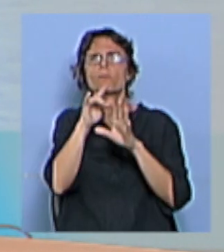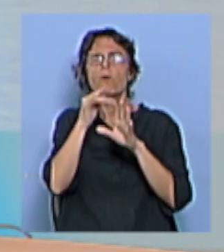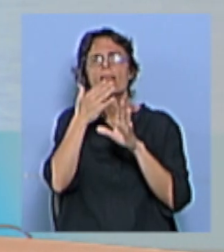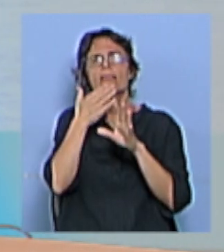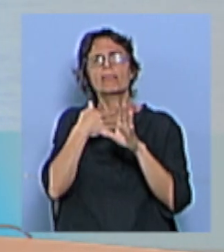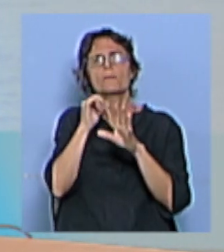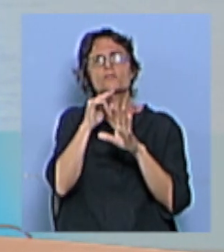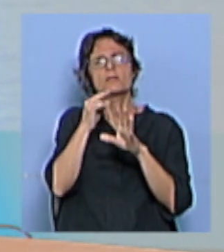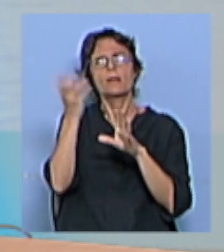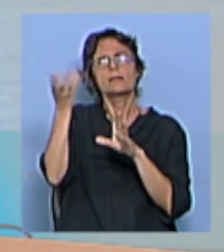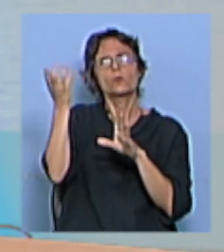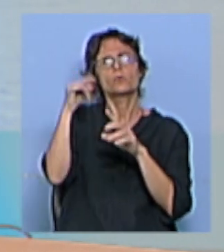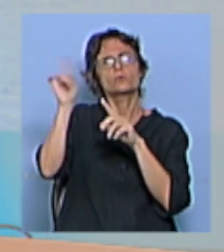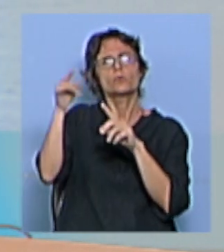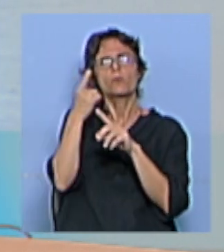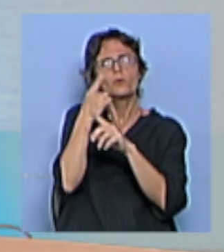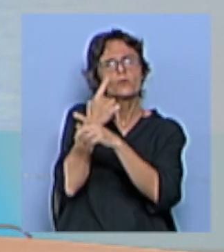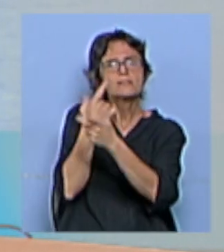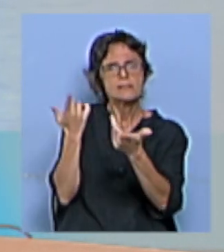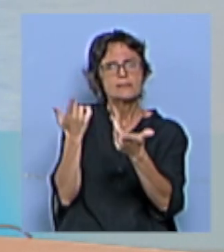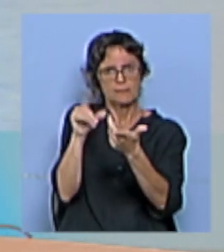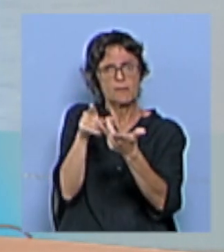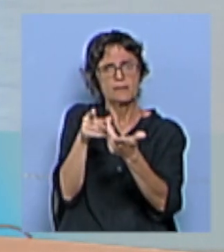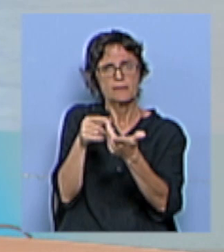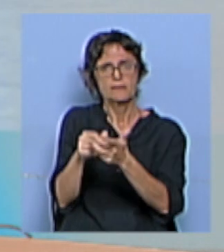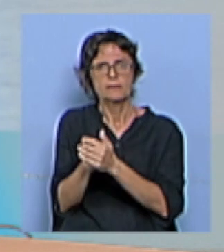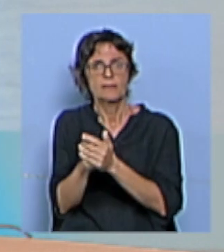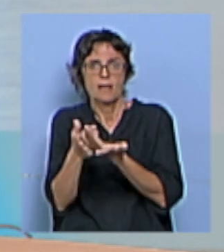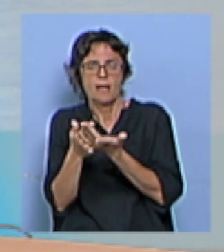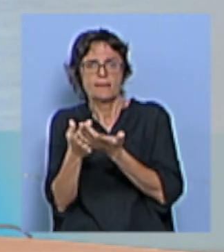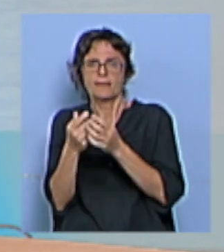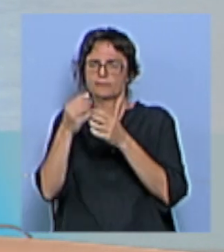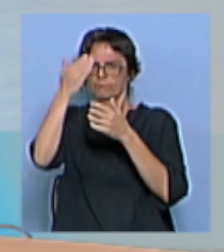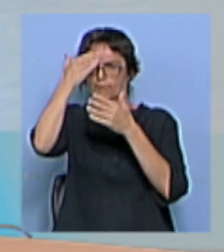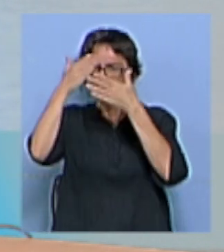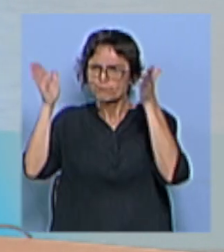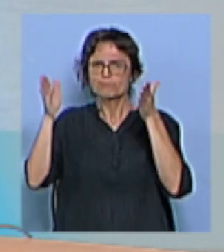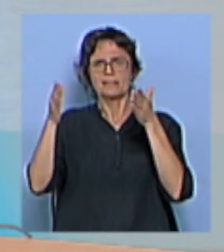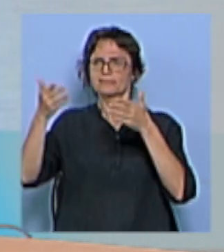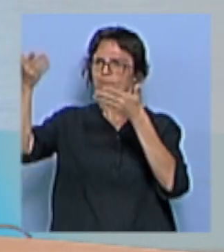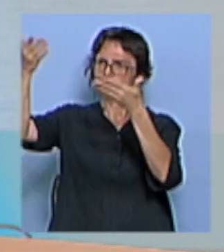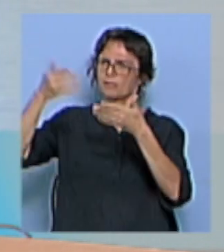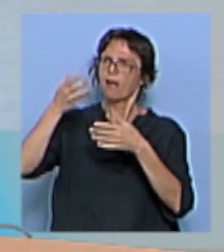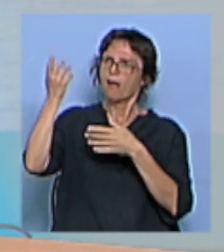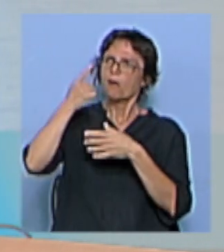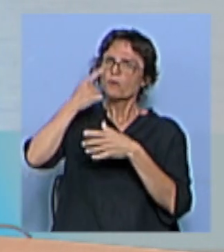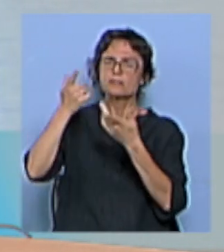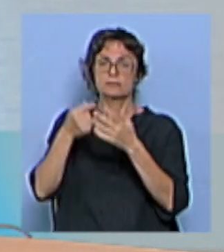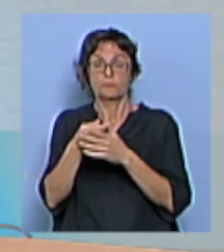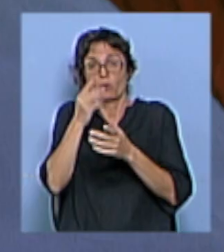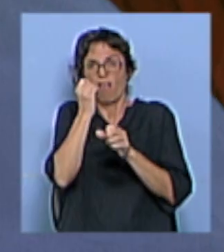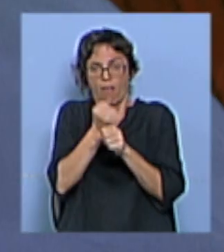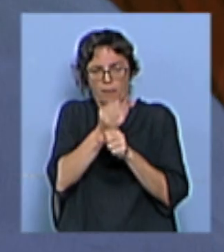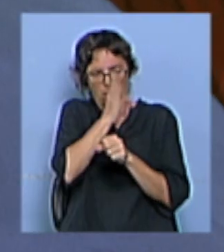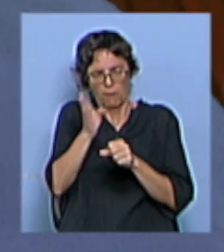outras realidades, estar aberto e desperto para assimilar outras coisas que habitualmente a rotina dos dias não nos deixa tempo, não